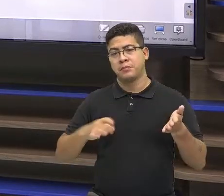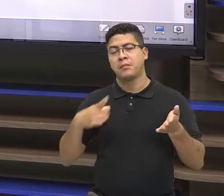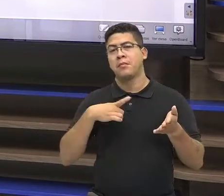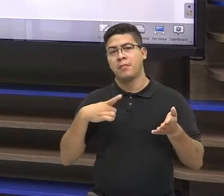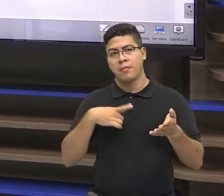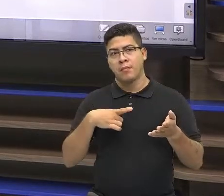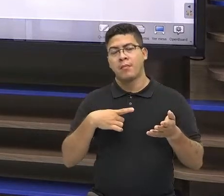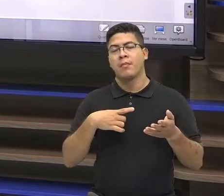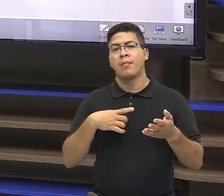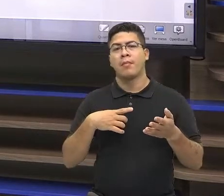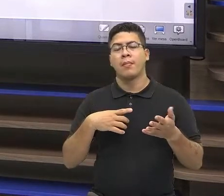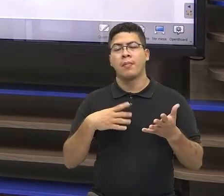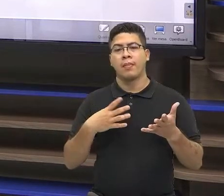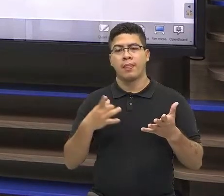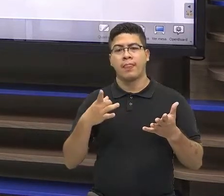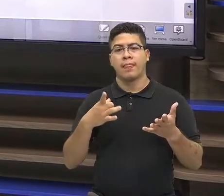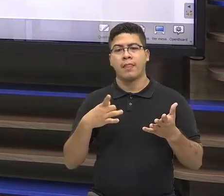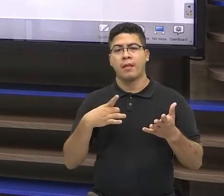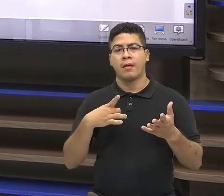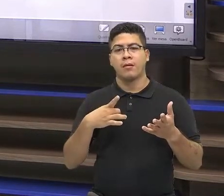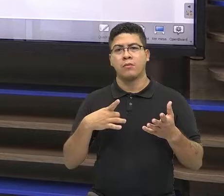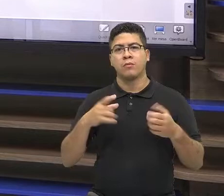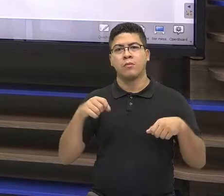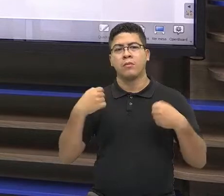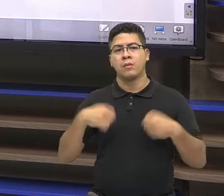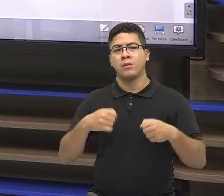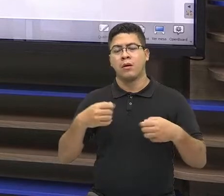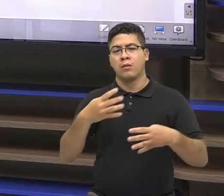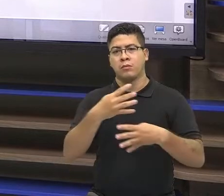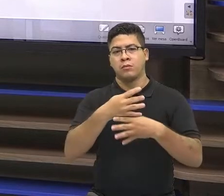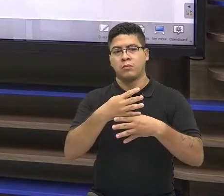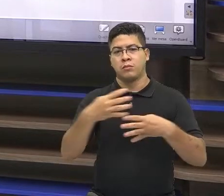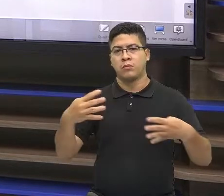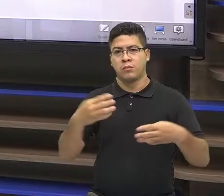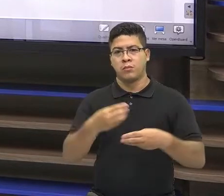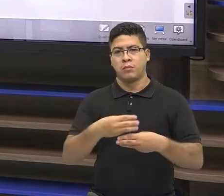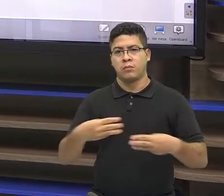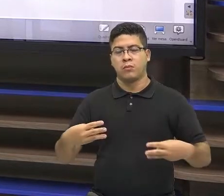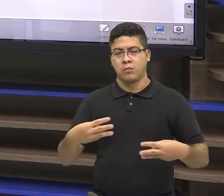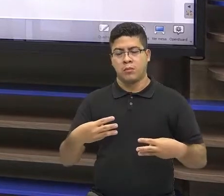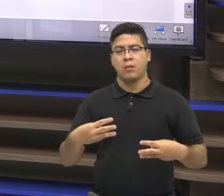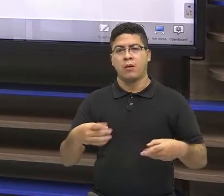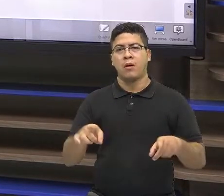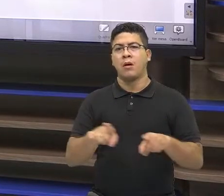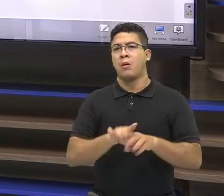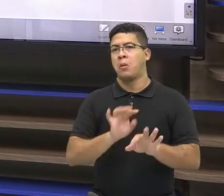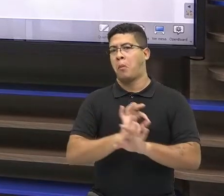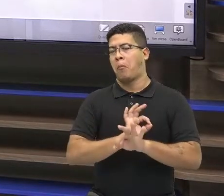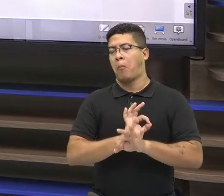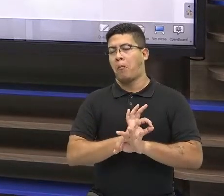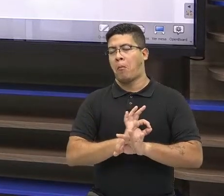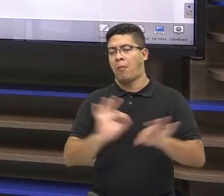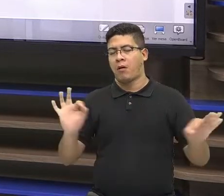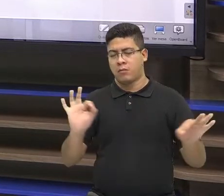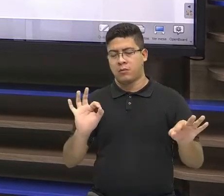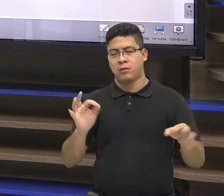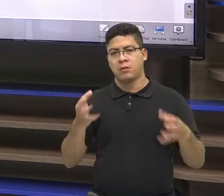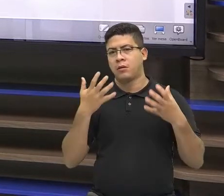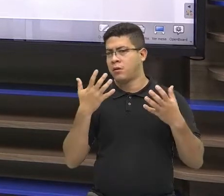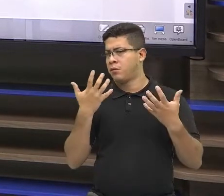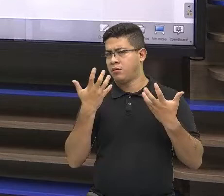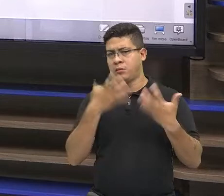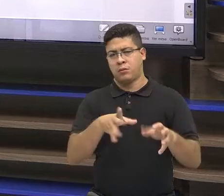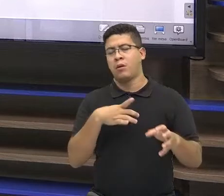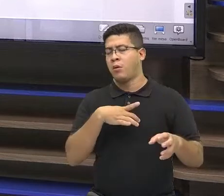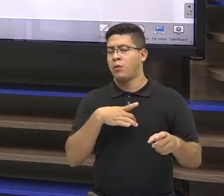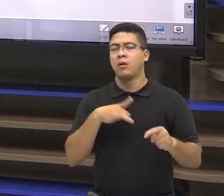tinha que fazer um soneto impecável, né? Então, ele não queria trabalhar dessa